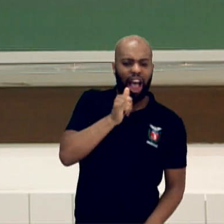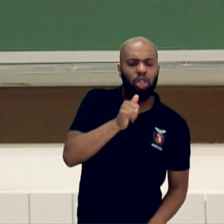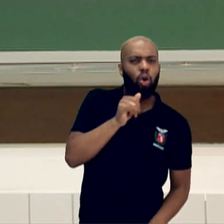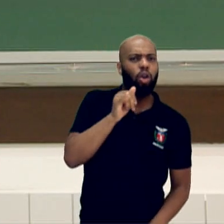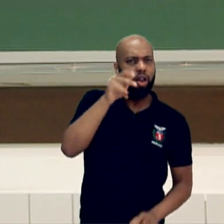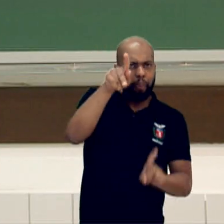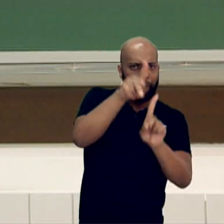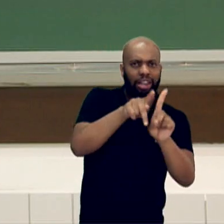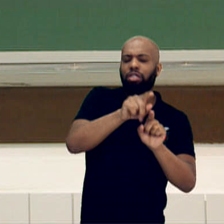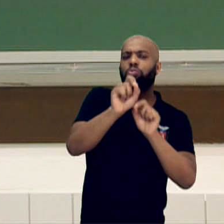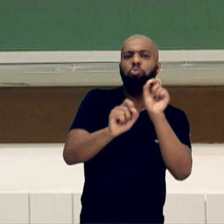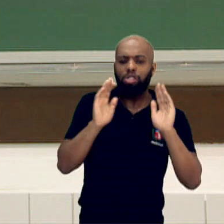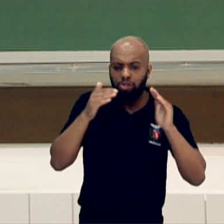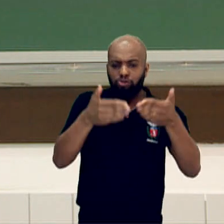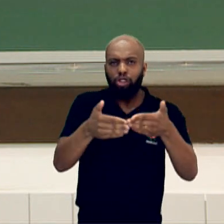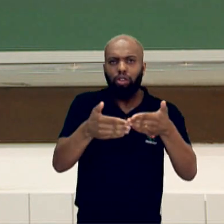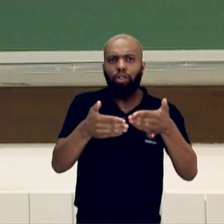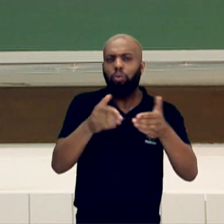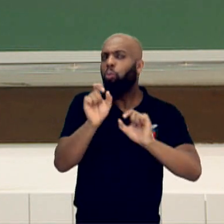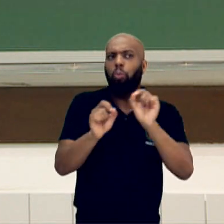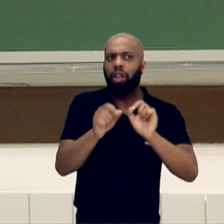qual que é o foco narrativo?